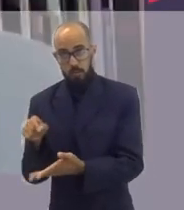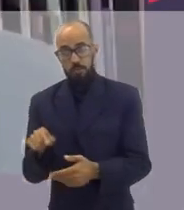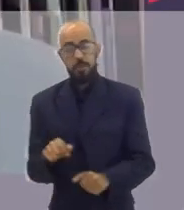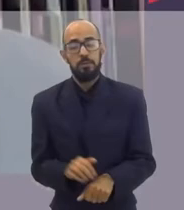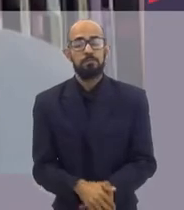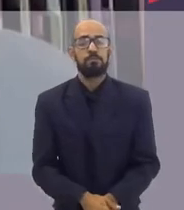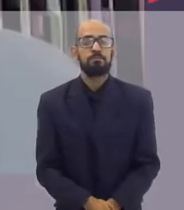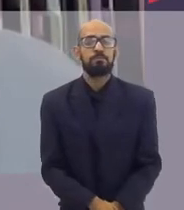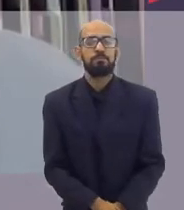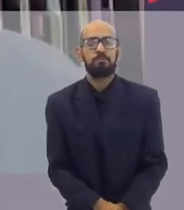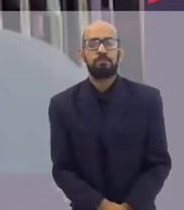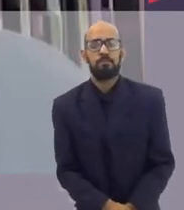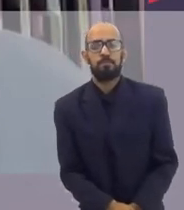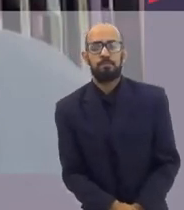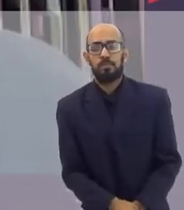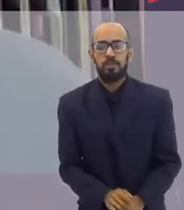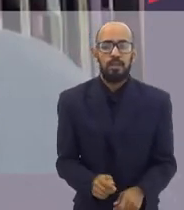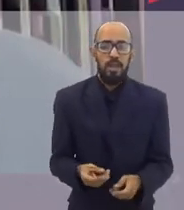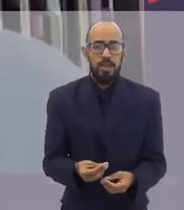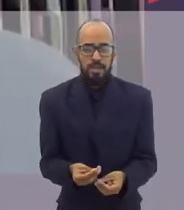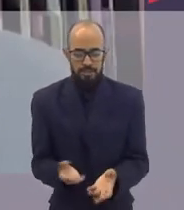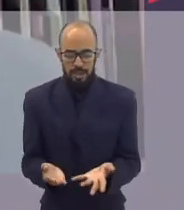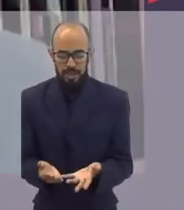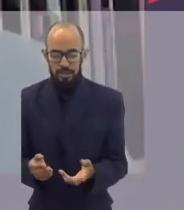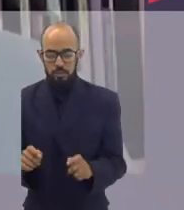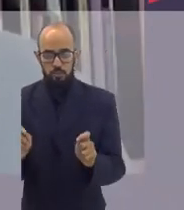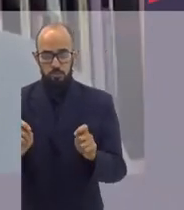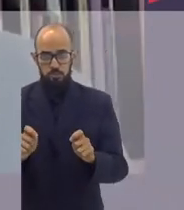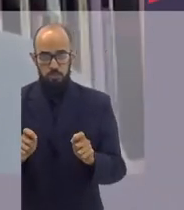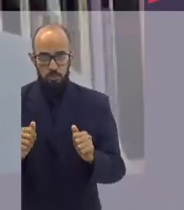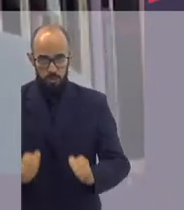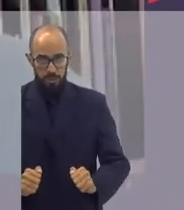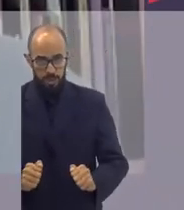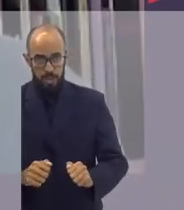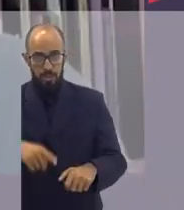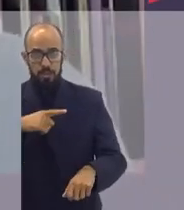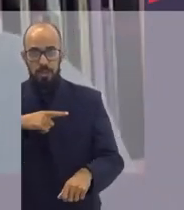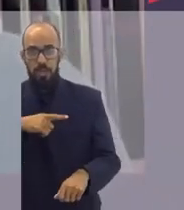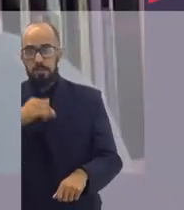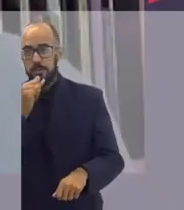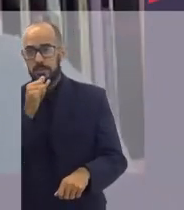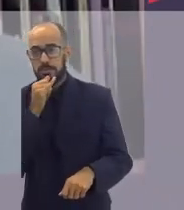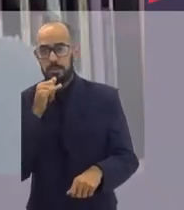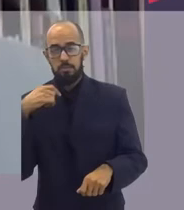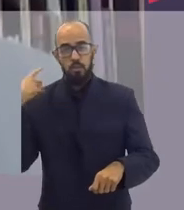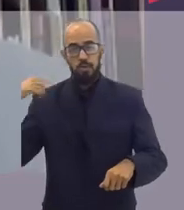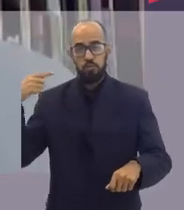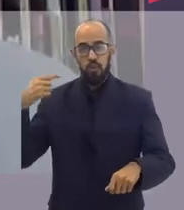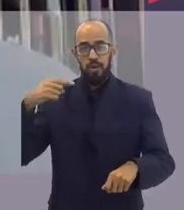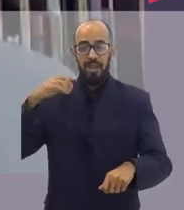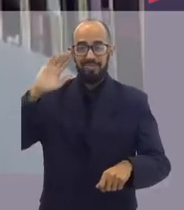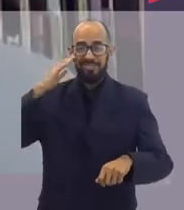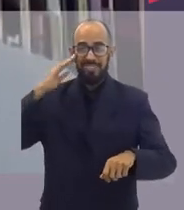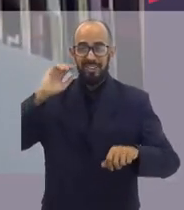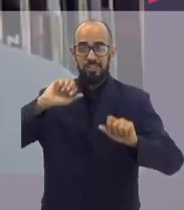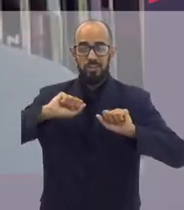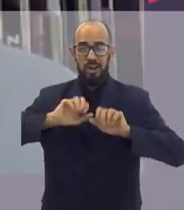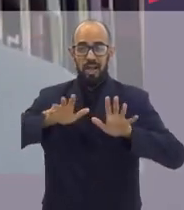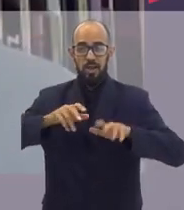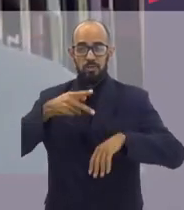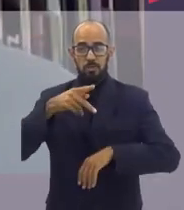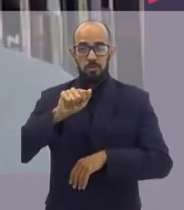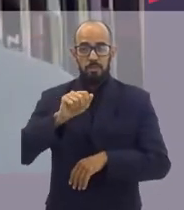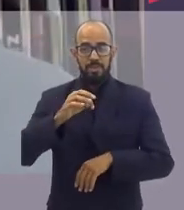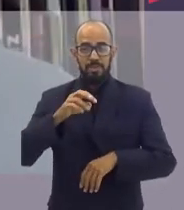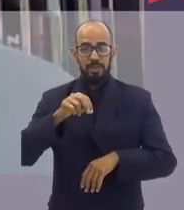E aí a gente vê, bom, que as cartas de poder, né, a gente escolheu, por exemplo, ah, você tem um advogado que entende de patente, então você tem